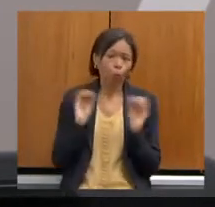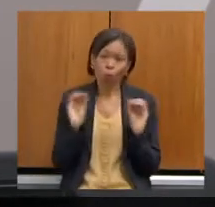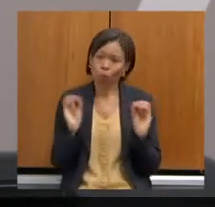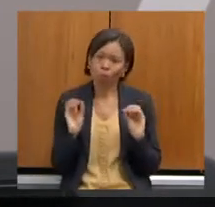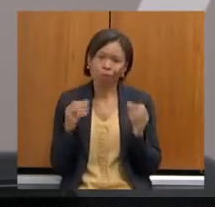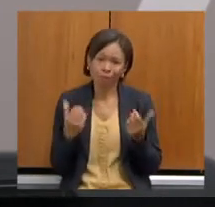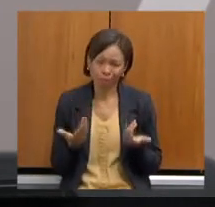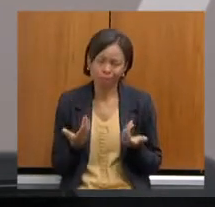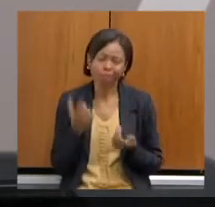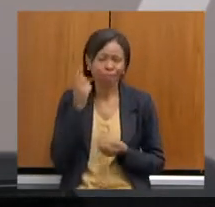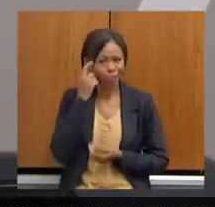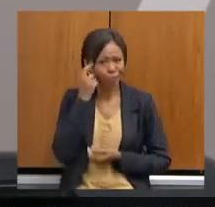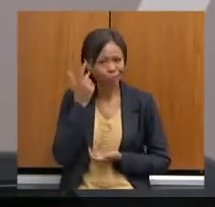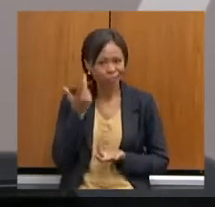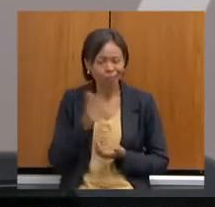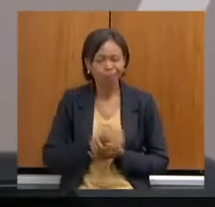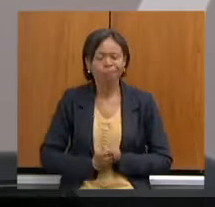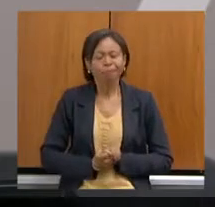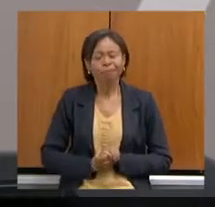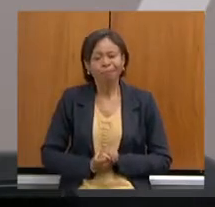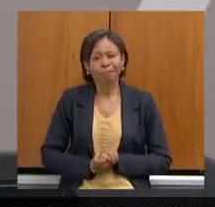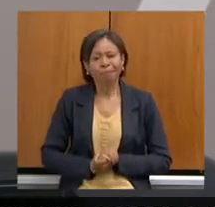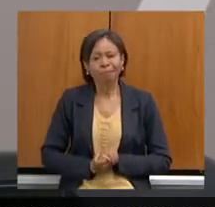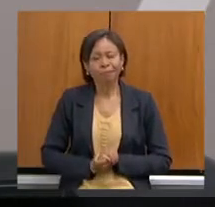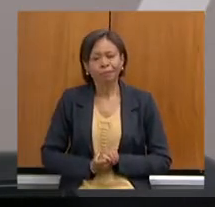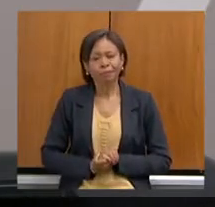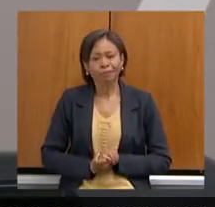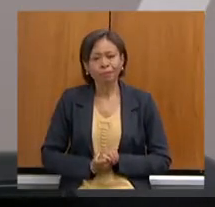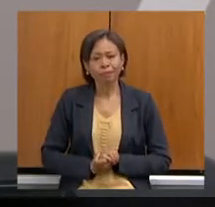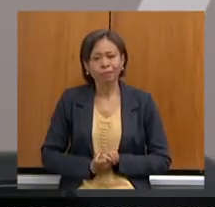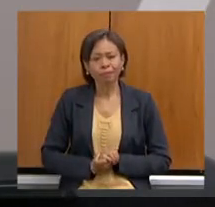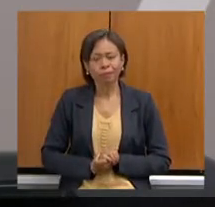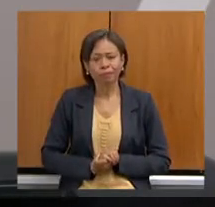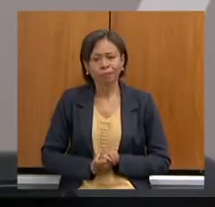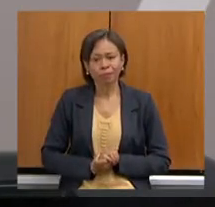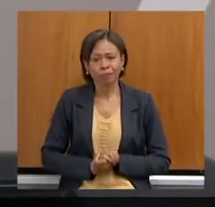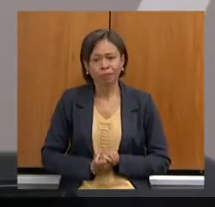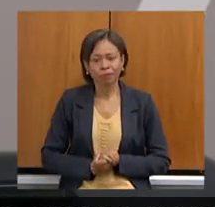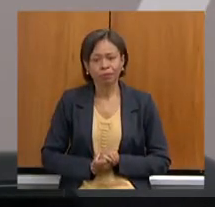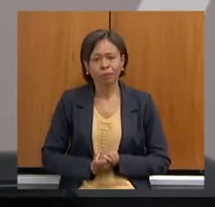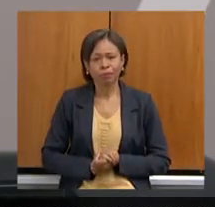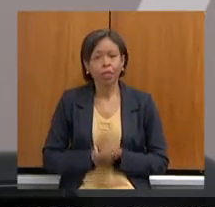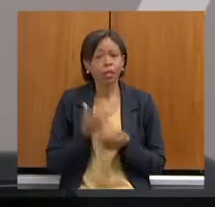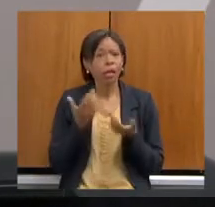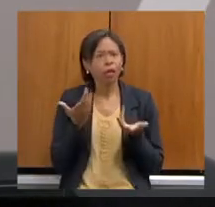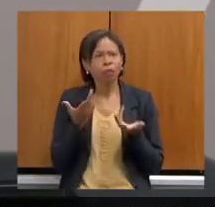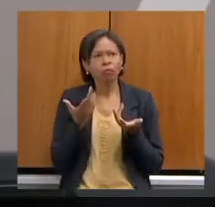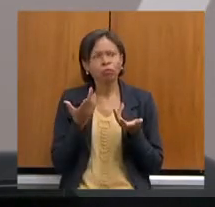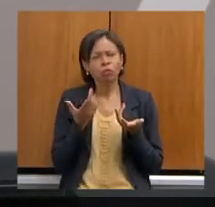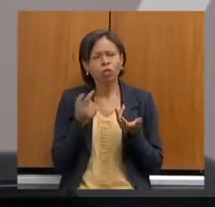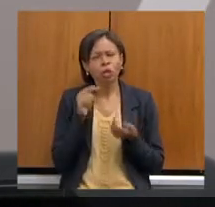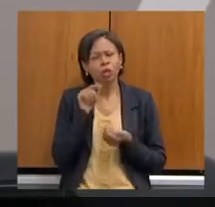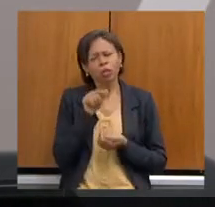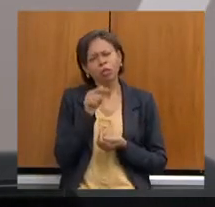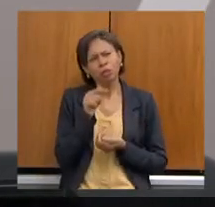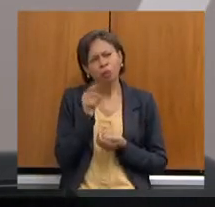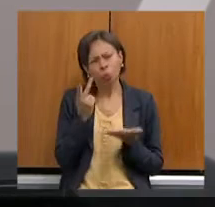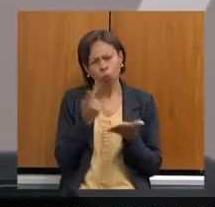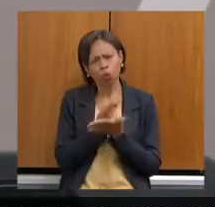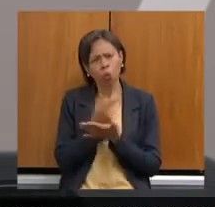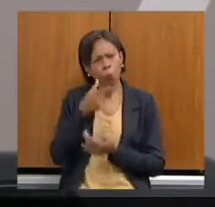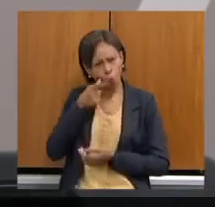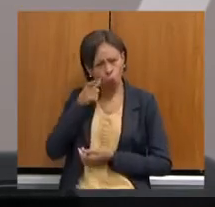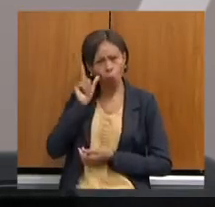possibilidade gostaria secretária é de uma situação que ocorreu